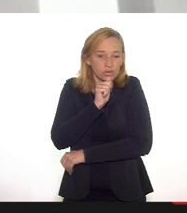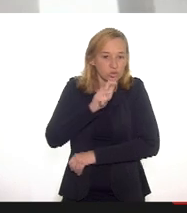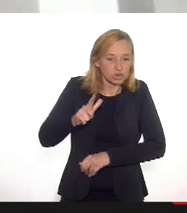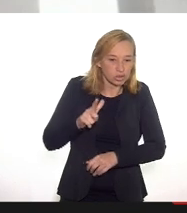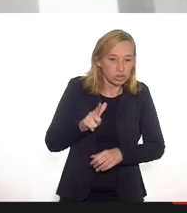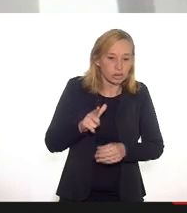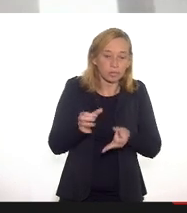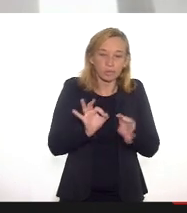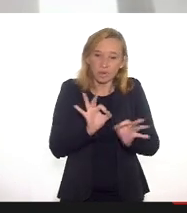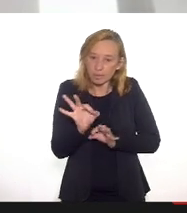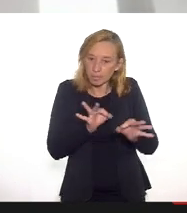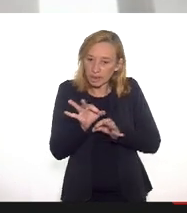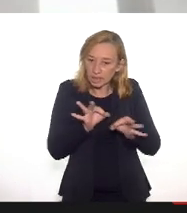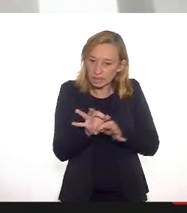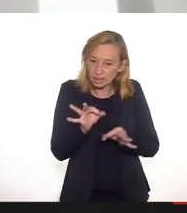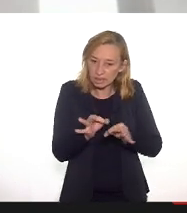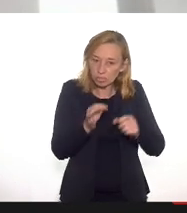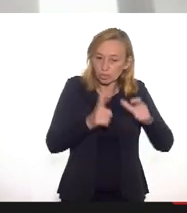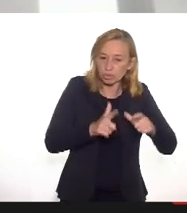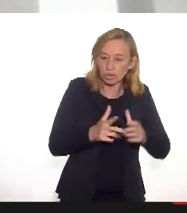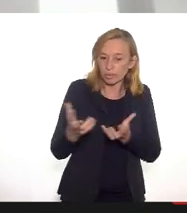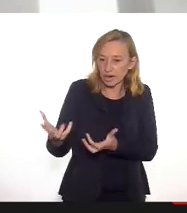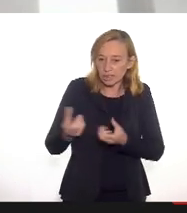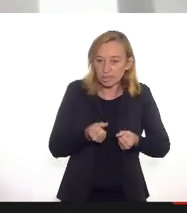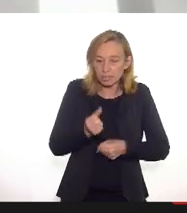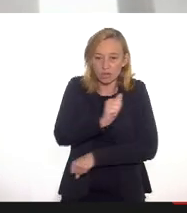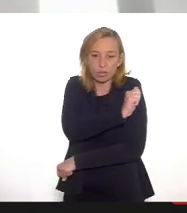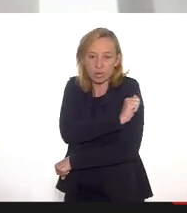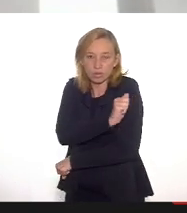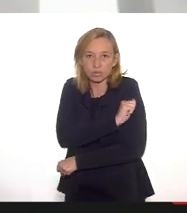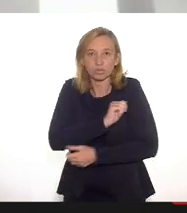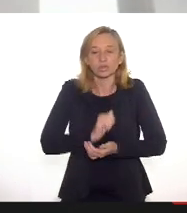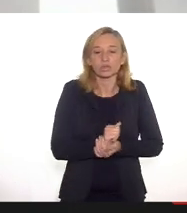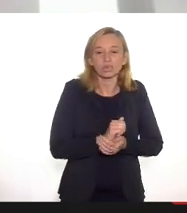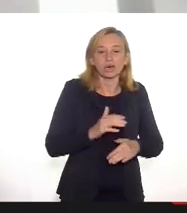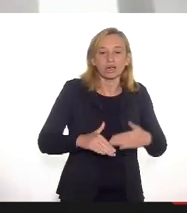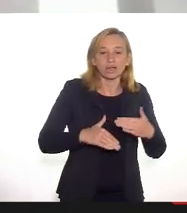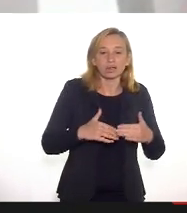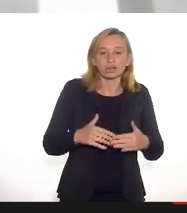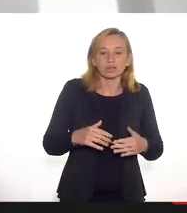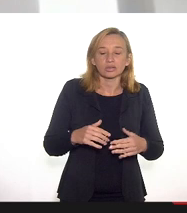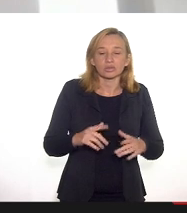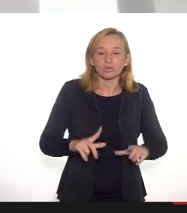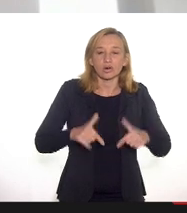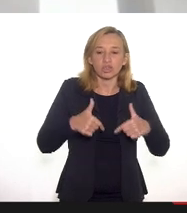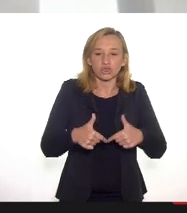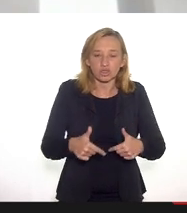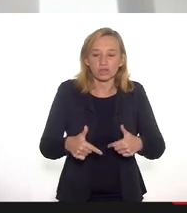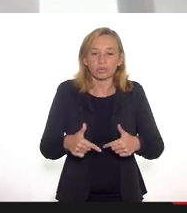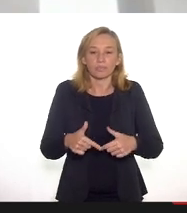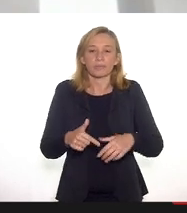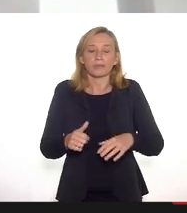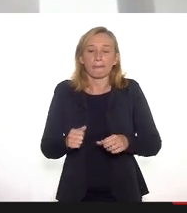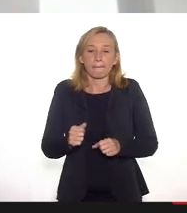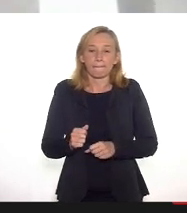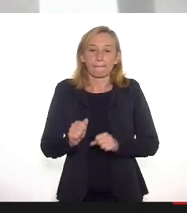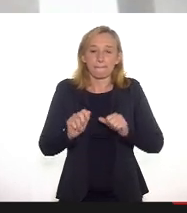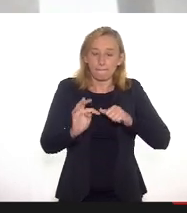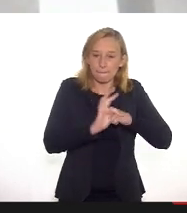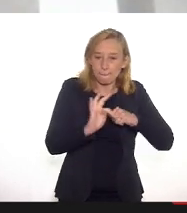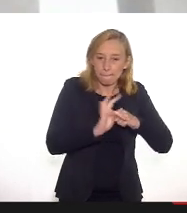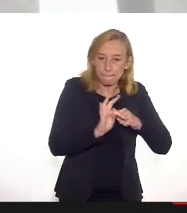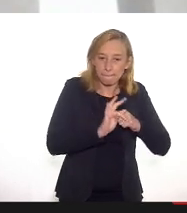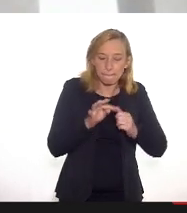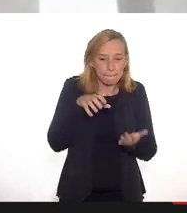Sobre preparação da unidade para receber o aluno. Então, além das ações da FATEC enquanto administração central,